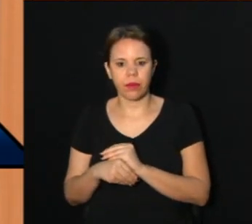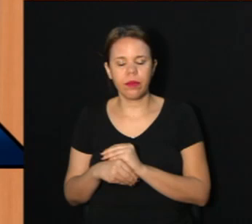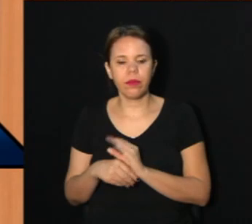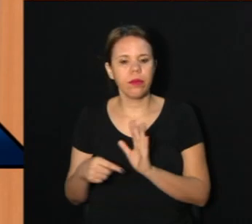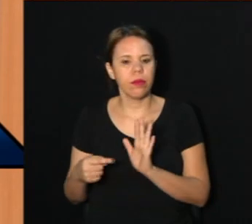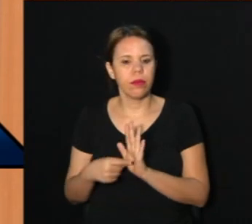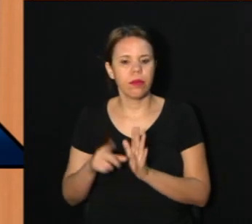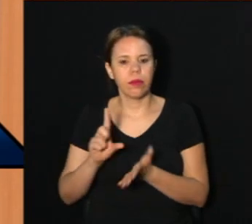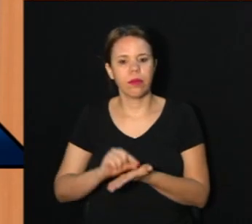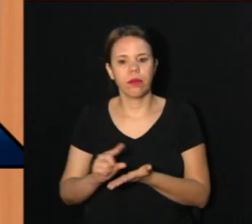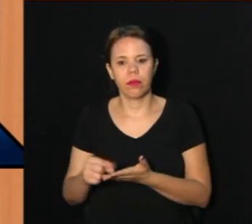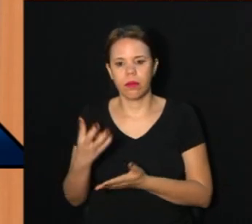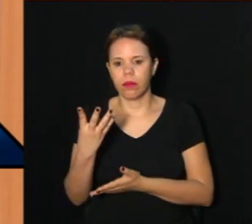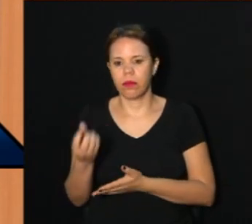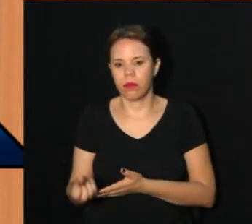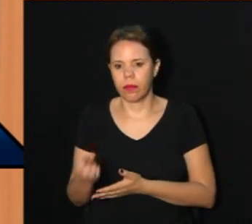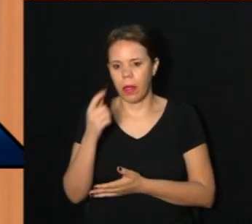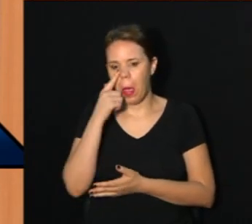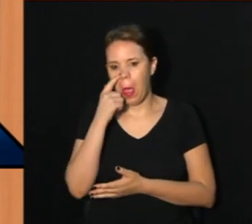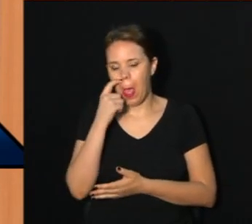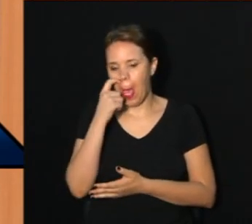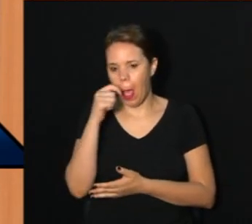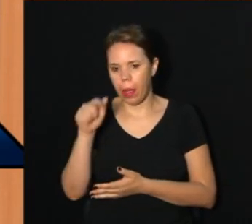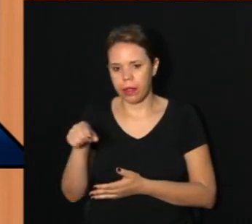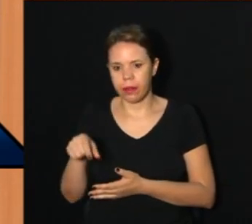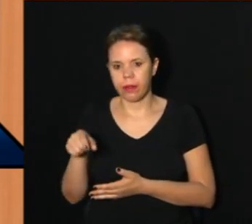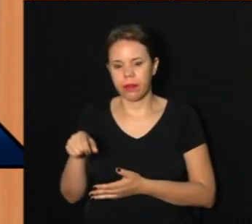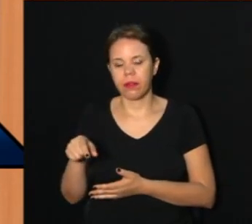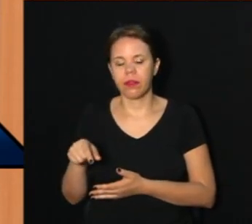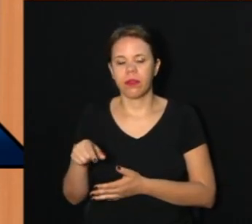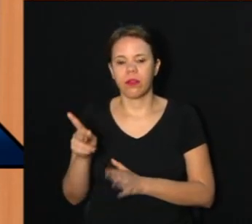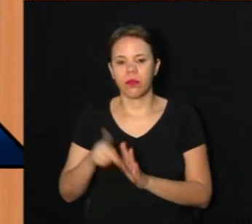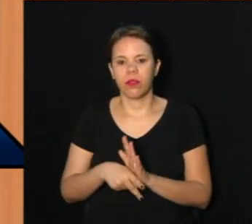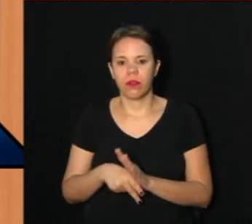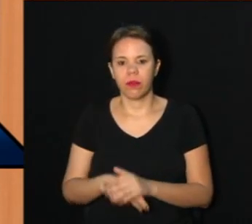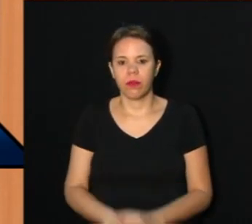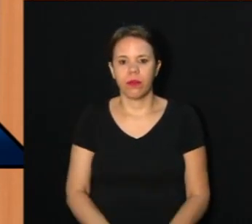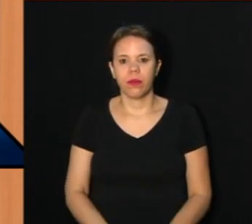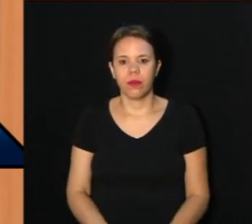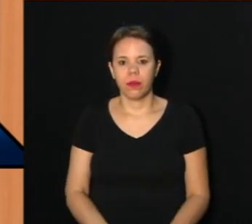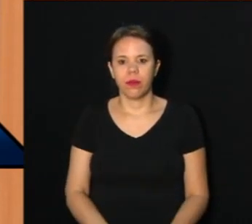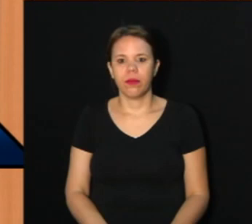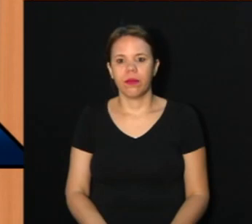suprime o artigo 46 deste projeto.